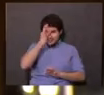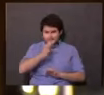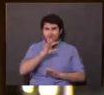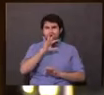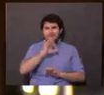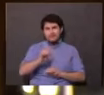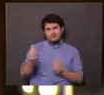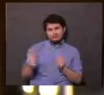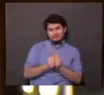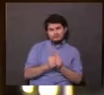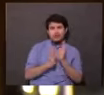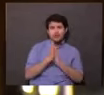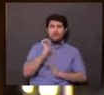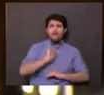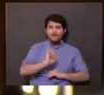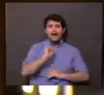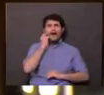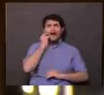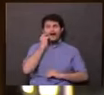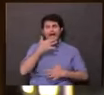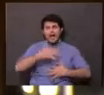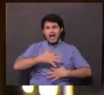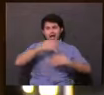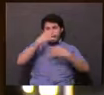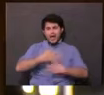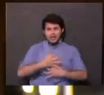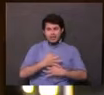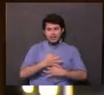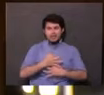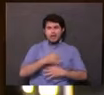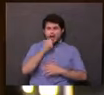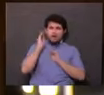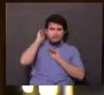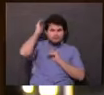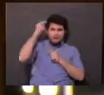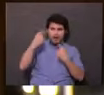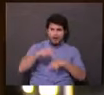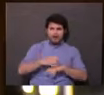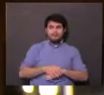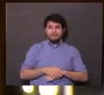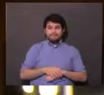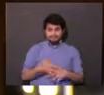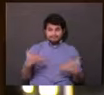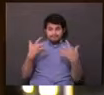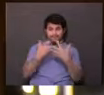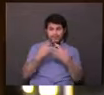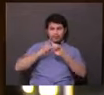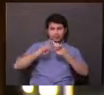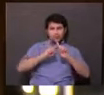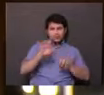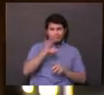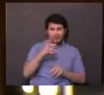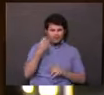filhos adotivos de Deus aos que nele acreditam e recebem o batismo. A guerra e as várias formas